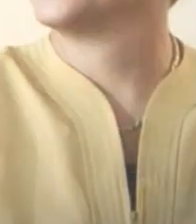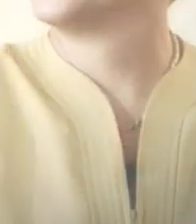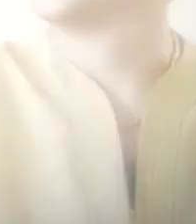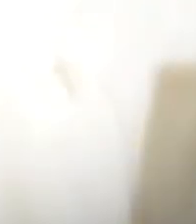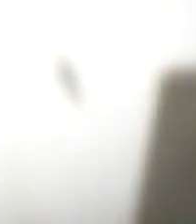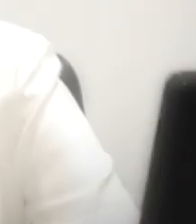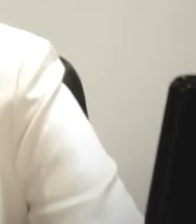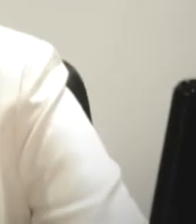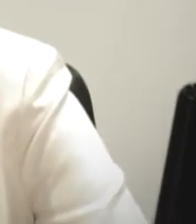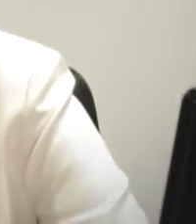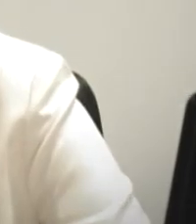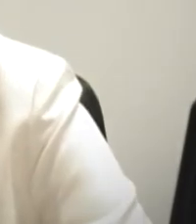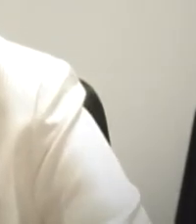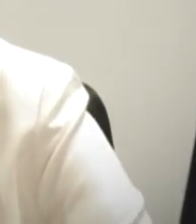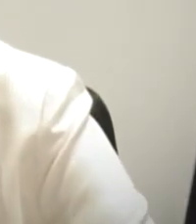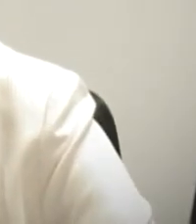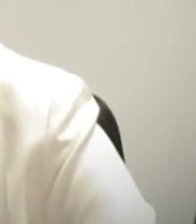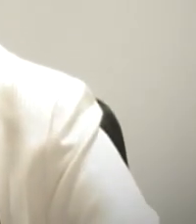lá